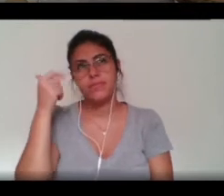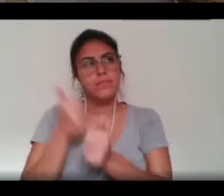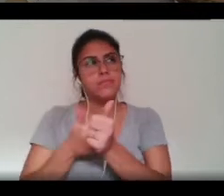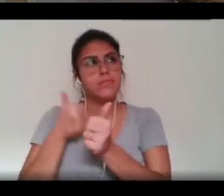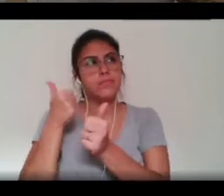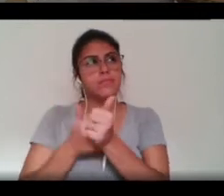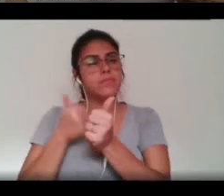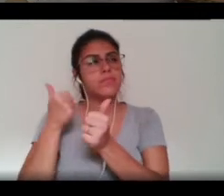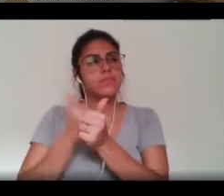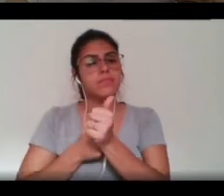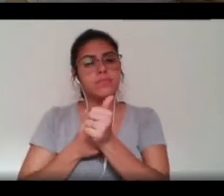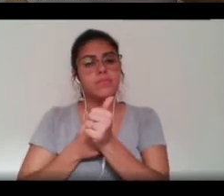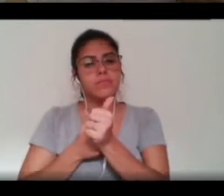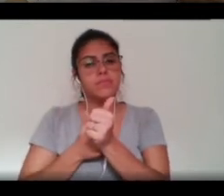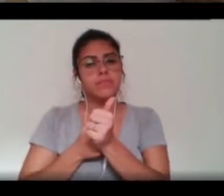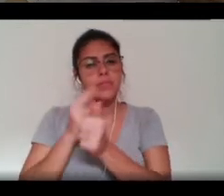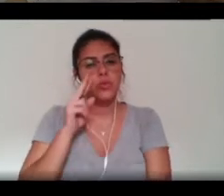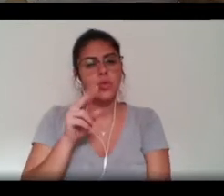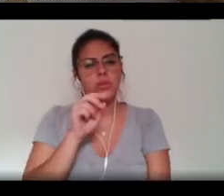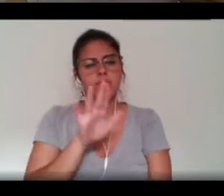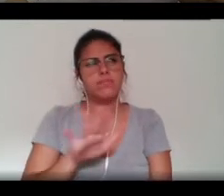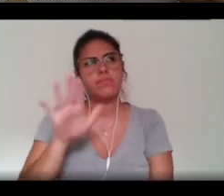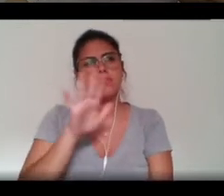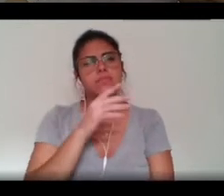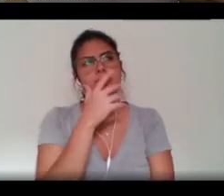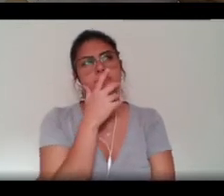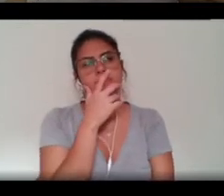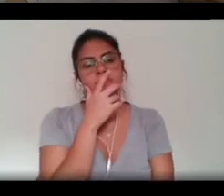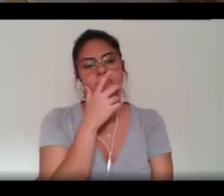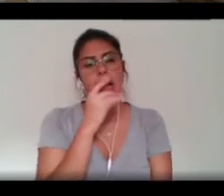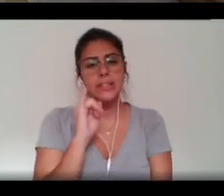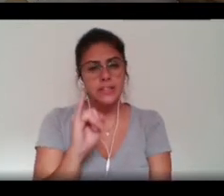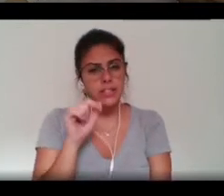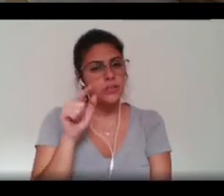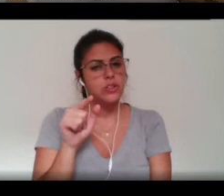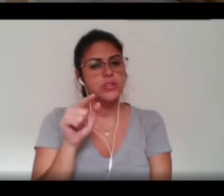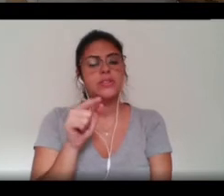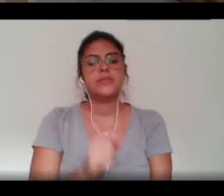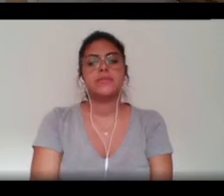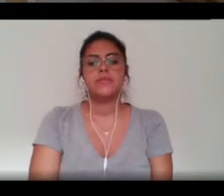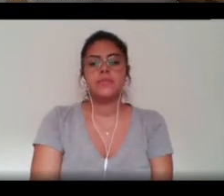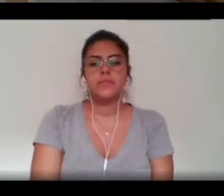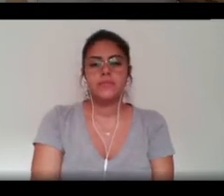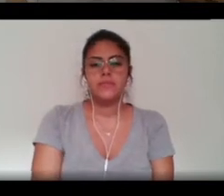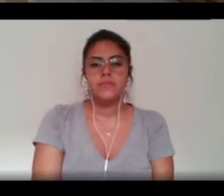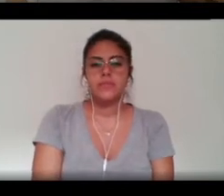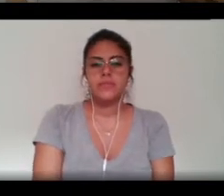olhando essa equação aqui, se você fizer